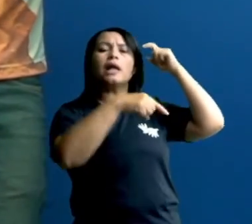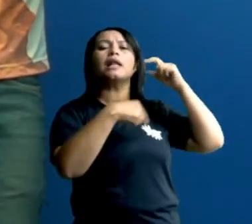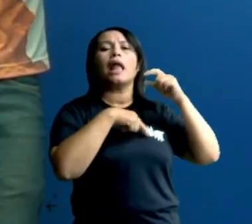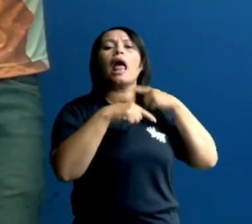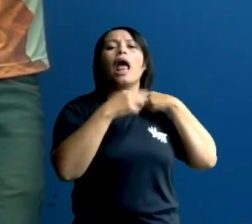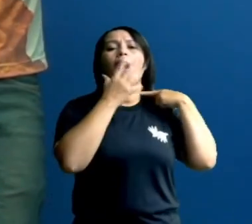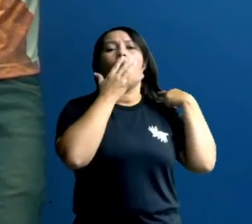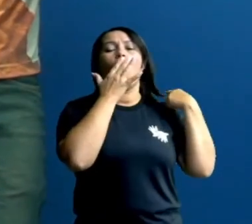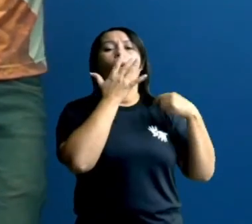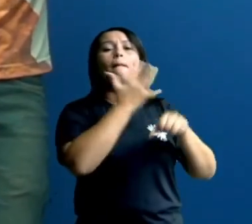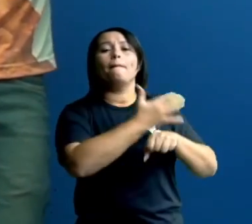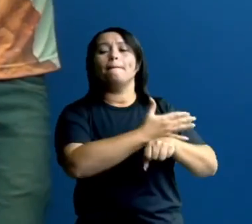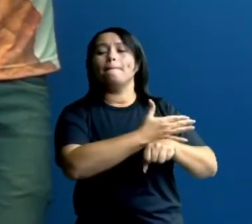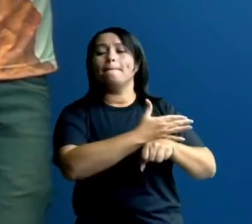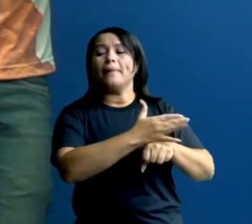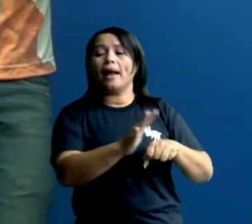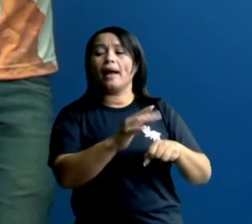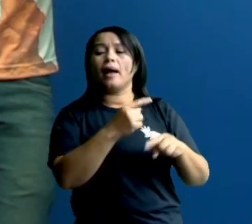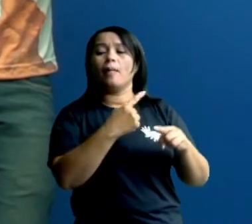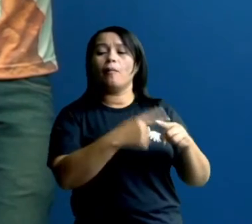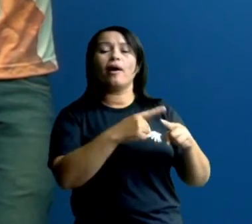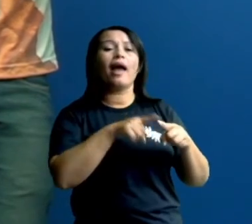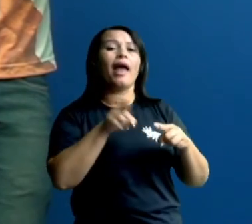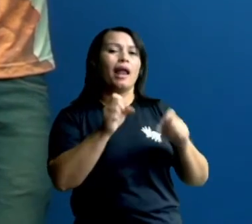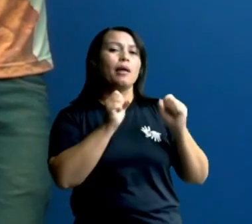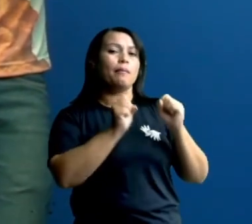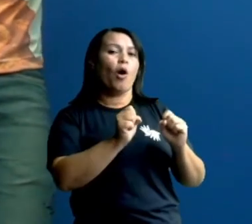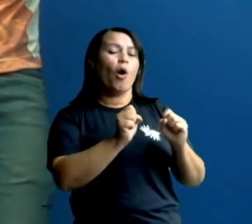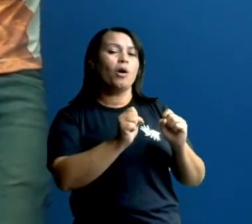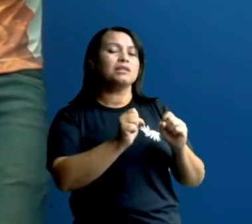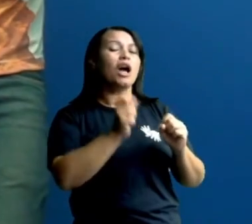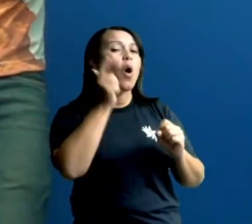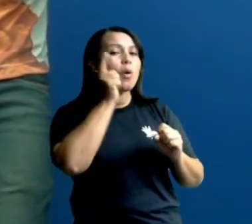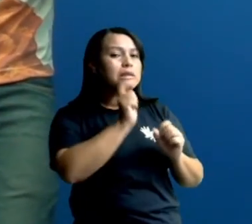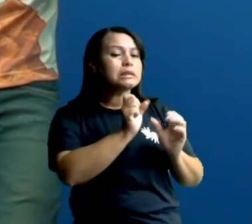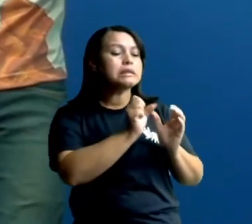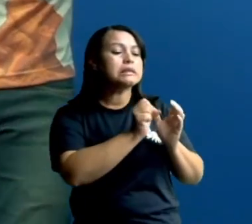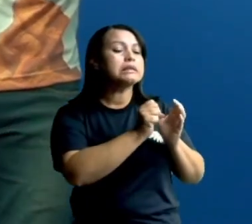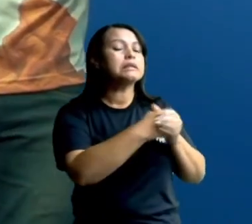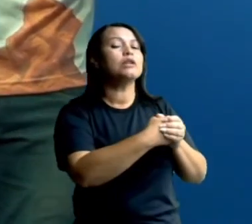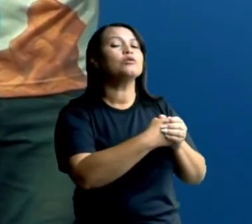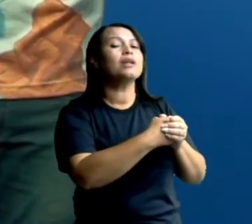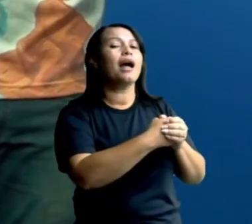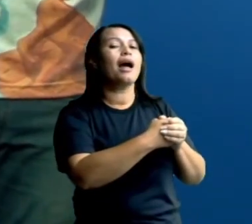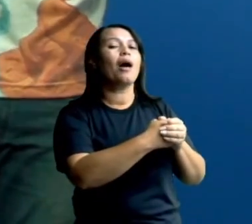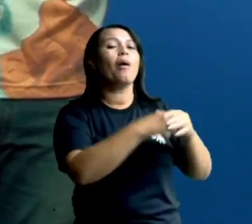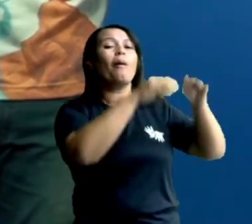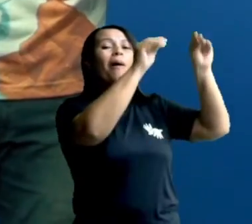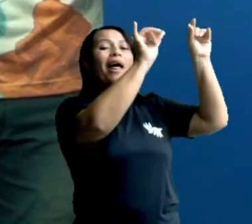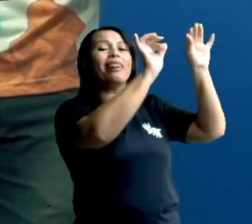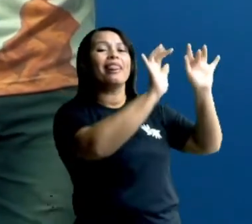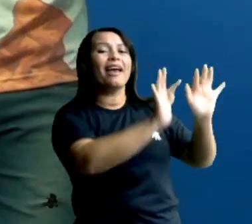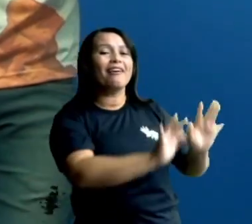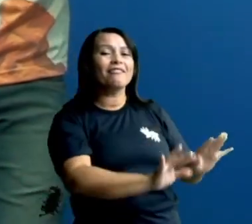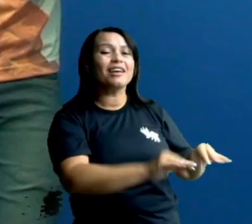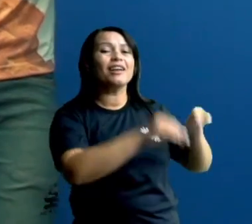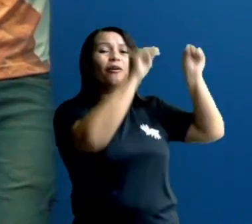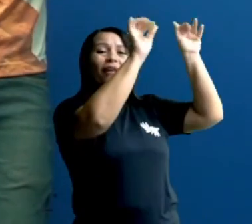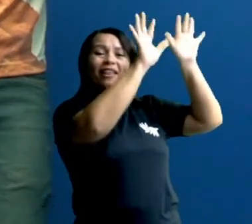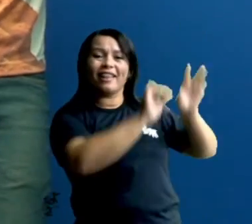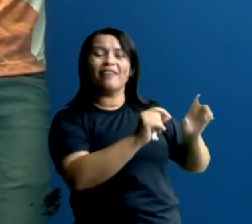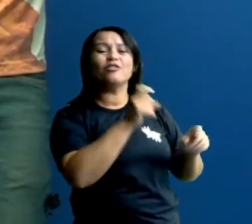essa coloração branca justamente para que ele consiga se confundir com a neve, com o gelo,